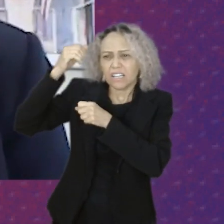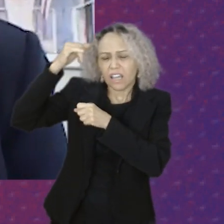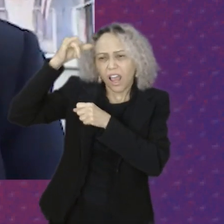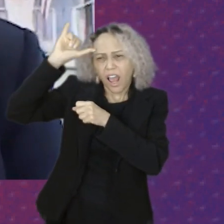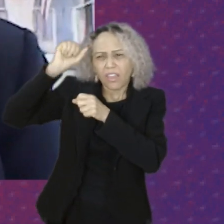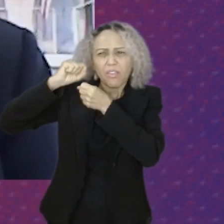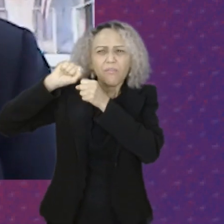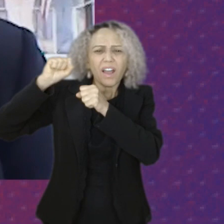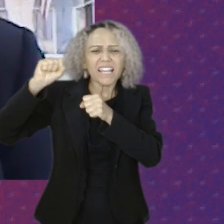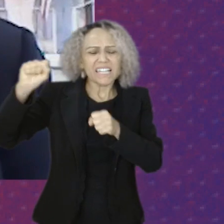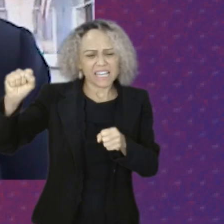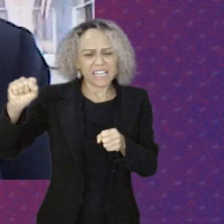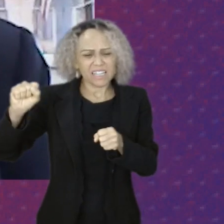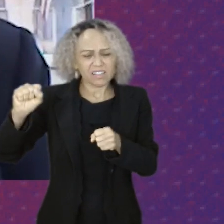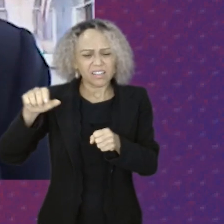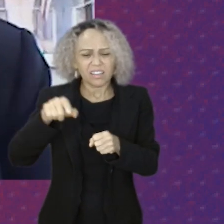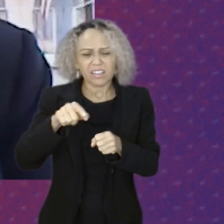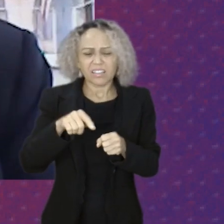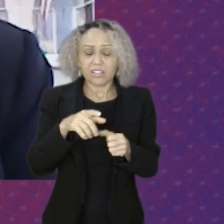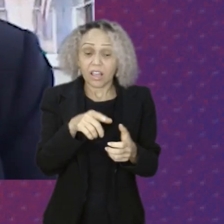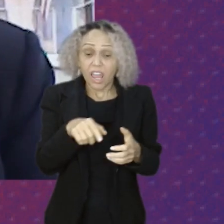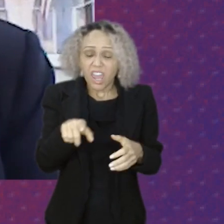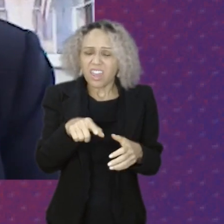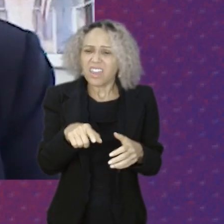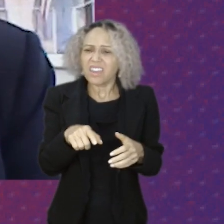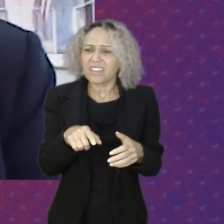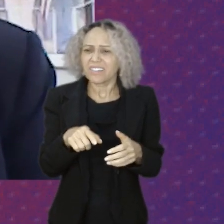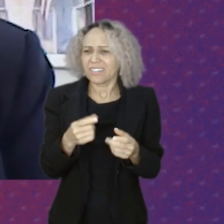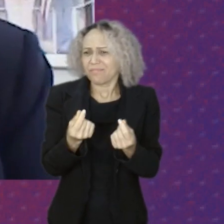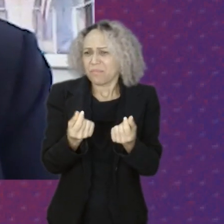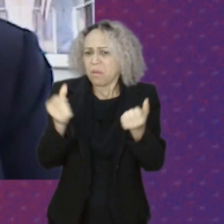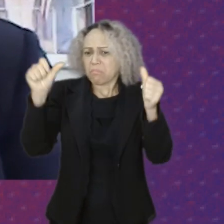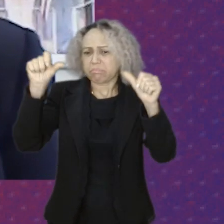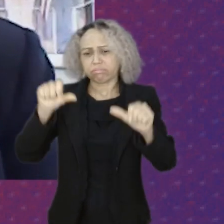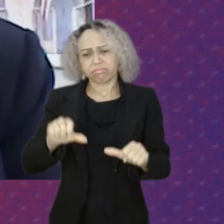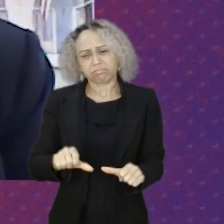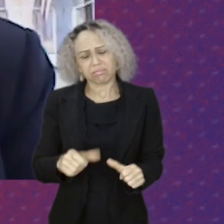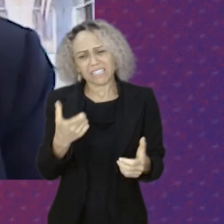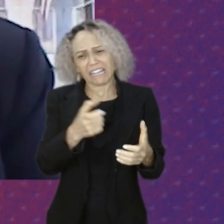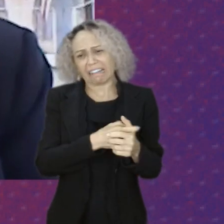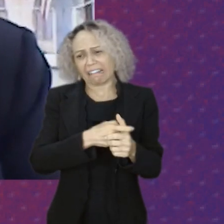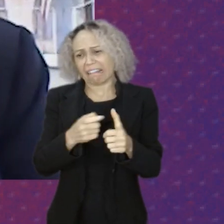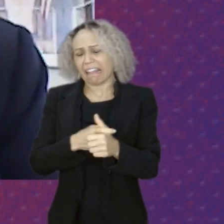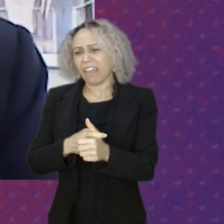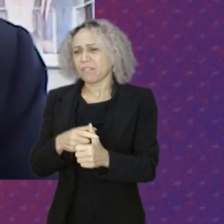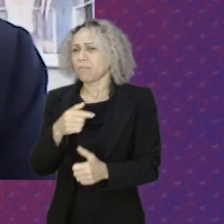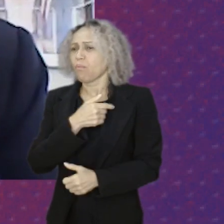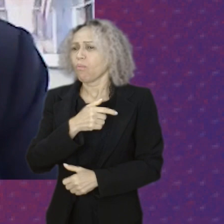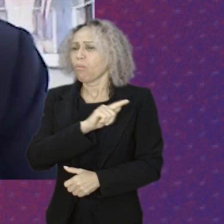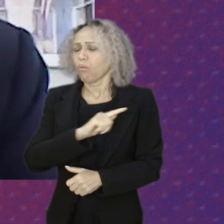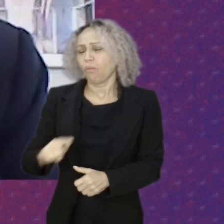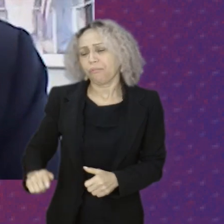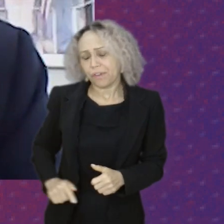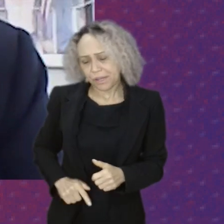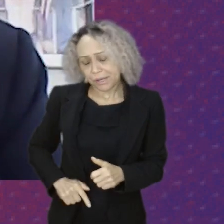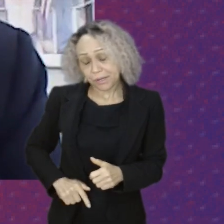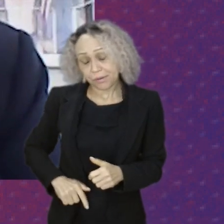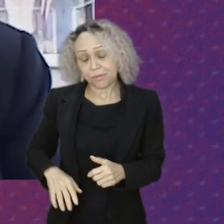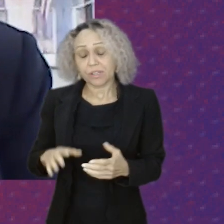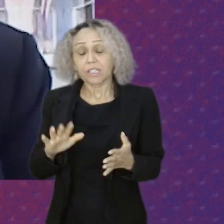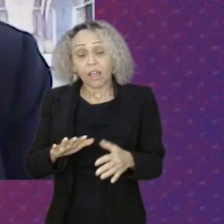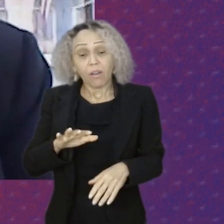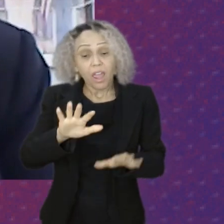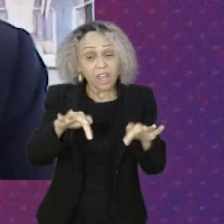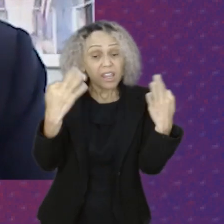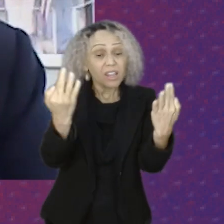que são de engenhos falidos, né? Então, eles têm, a maioria das famílias tem direitos à propriedade da terra, porque eles são credores.